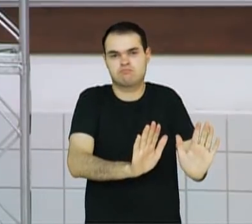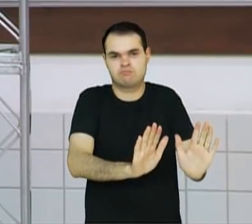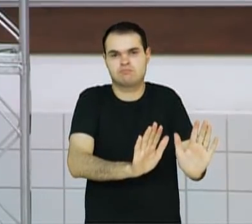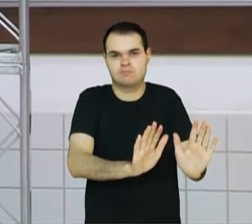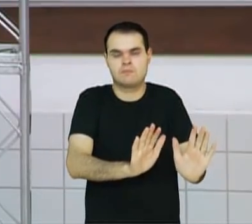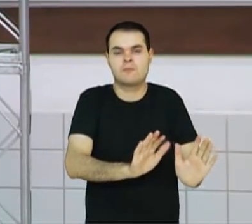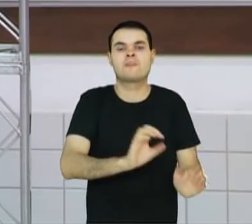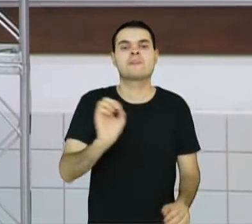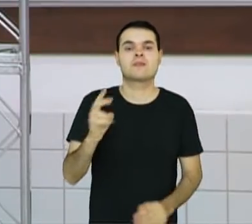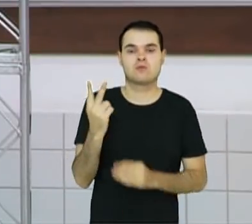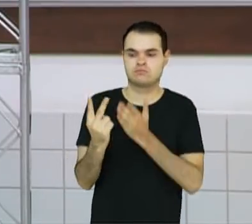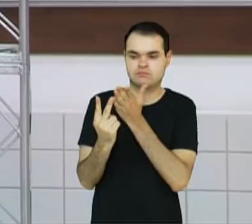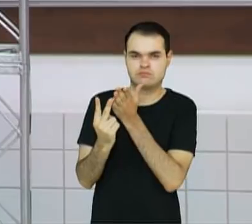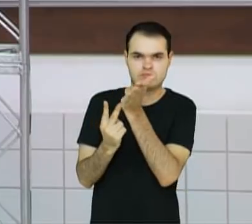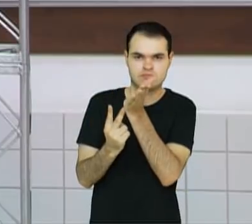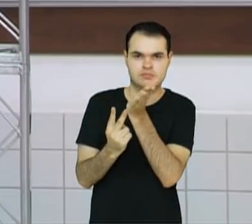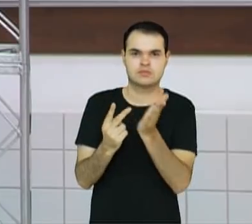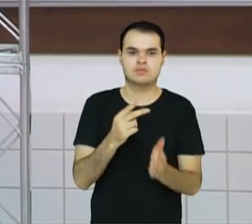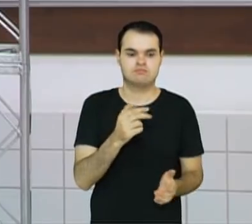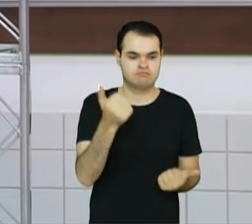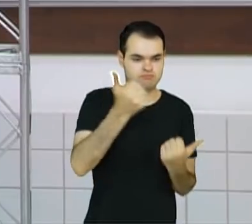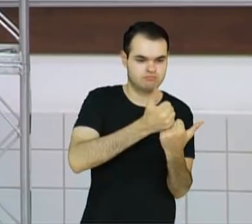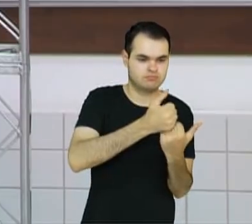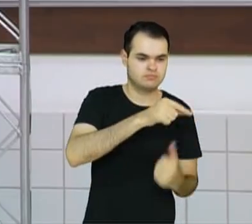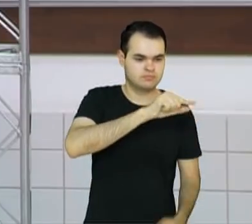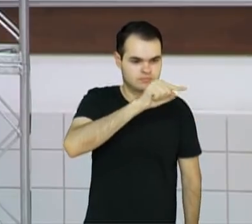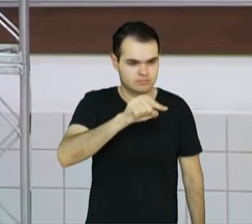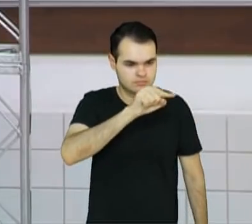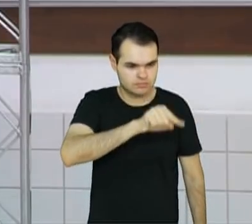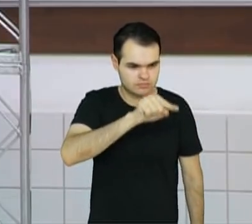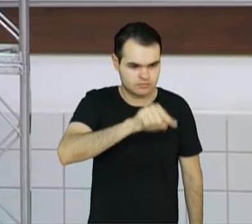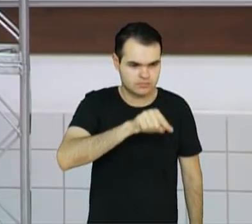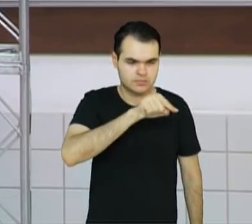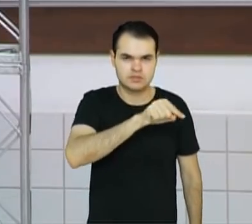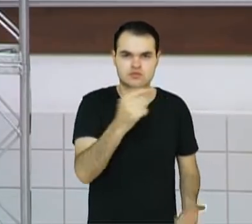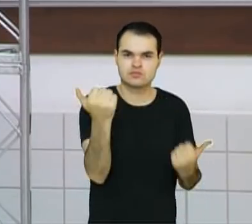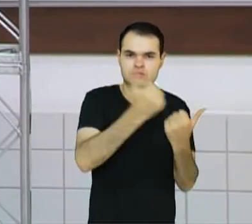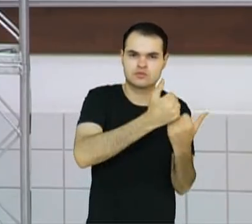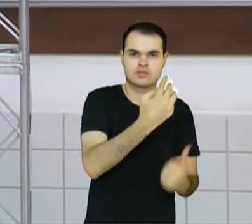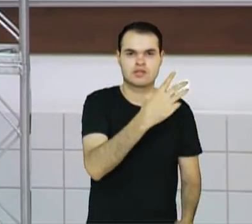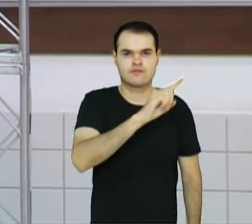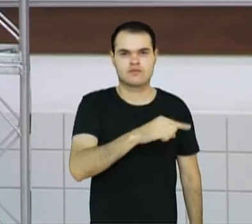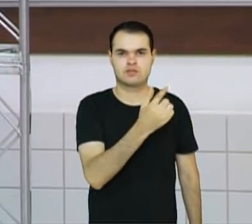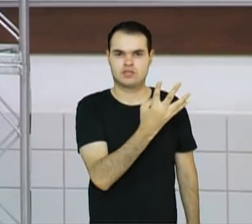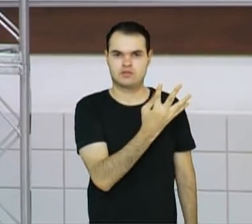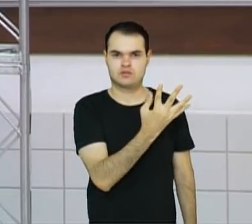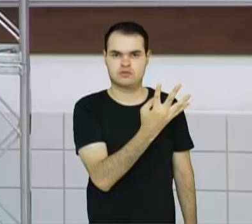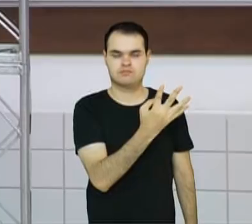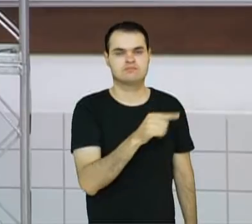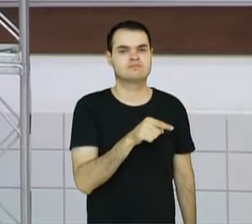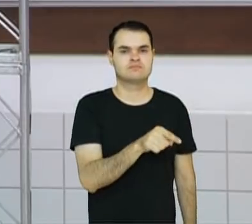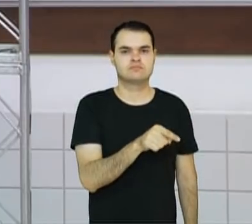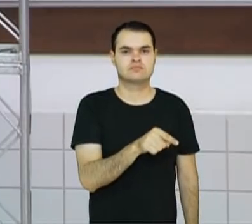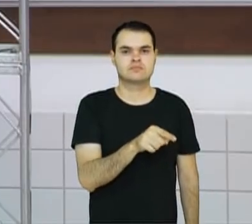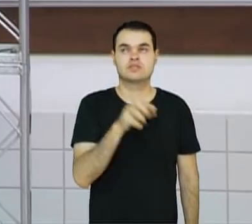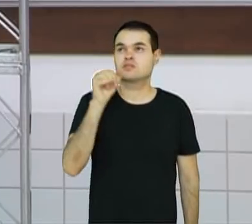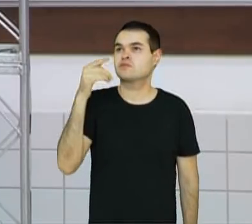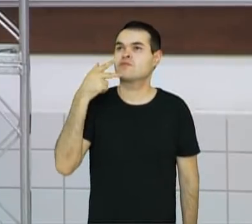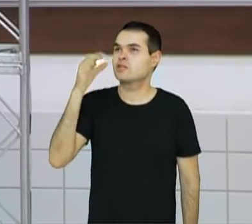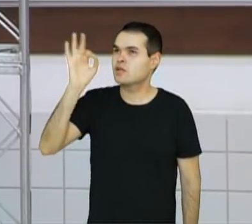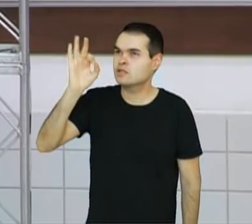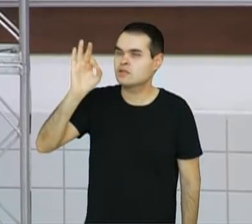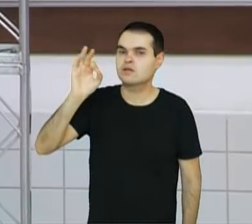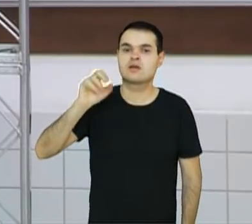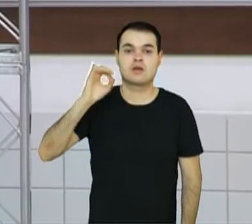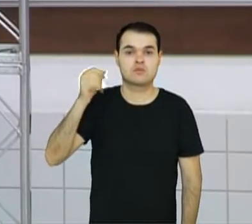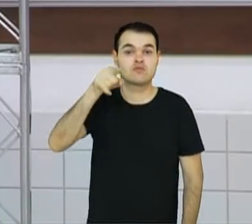substituir. Ou você substitui por 3,14. Quando o enunciado não fala nada, é importante que você escreva π igual